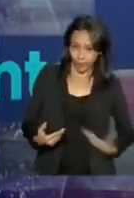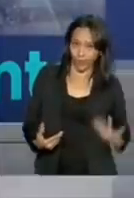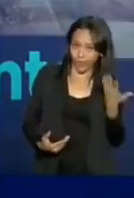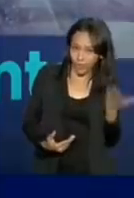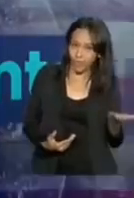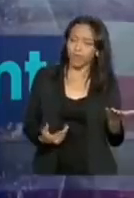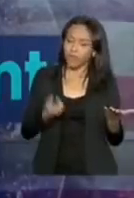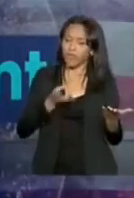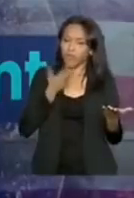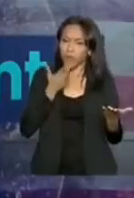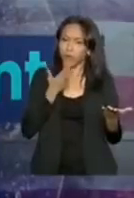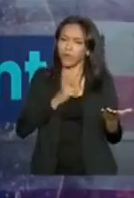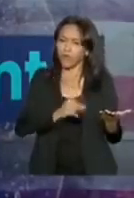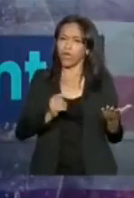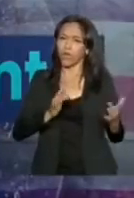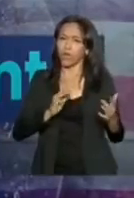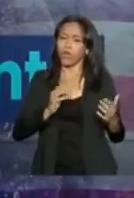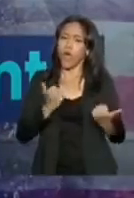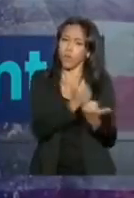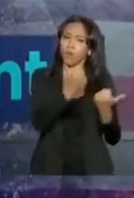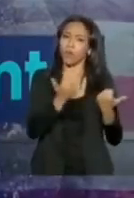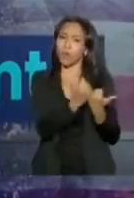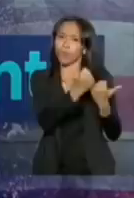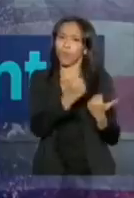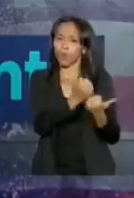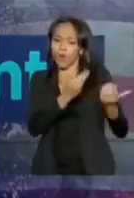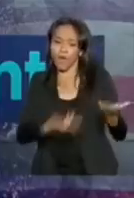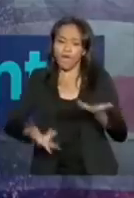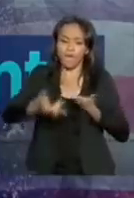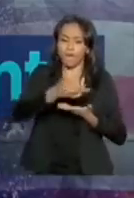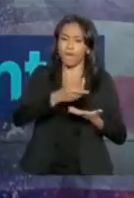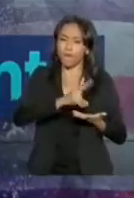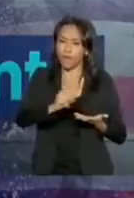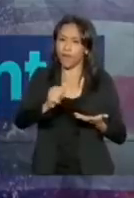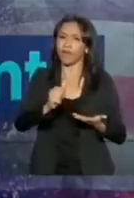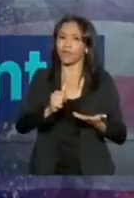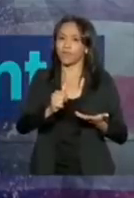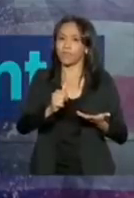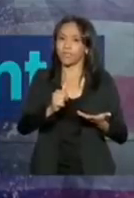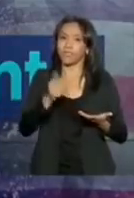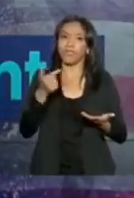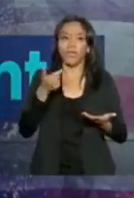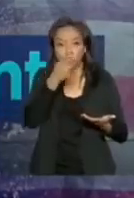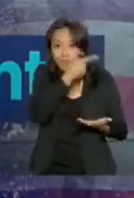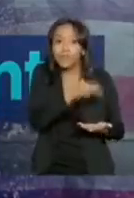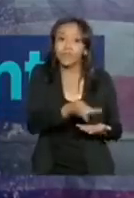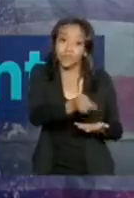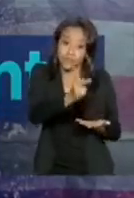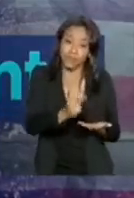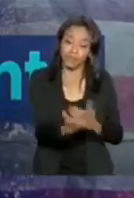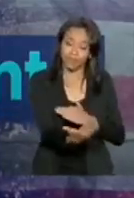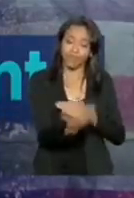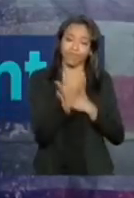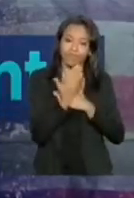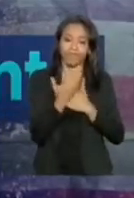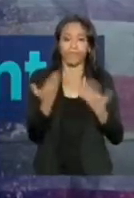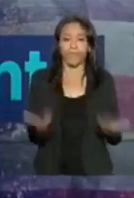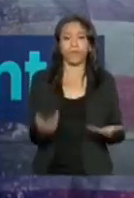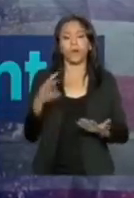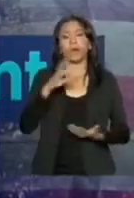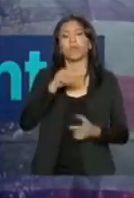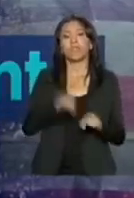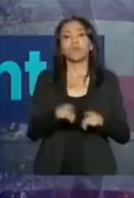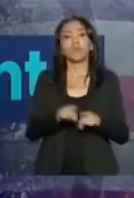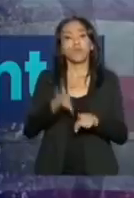avanço na cooperação entre os dois países, cooperação avanço que esta visita proporcionou. Bolsonaro